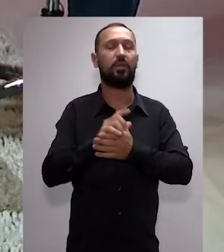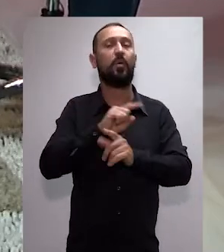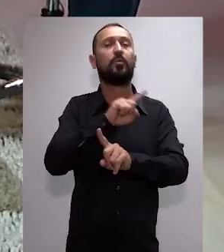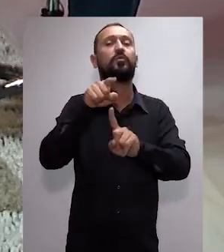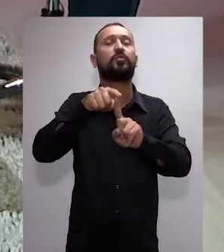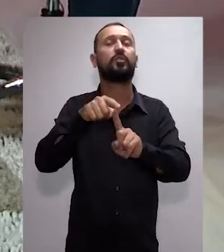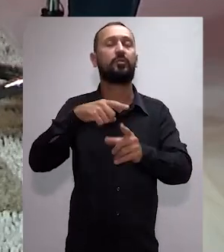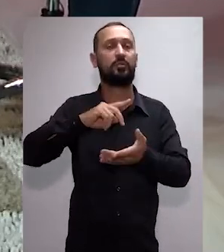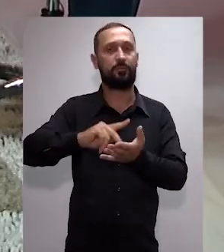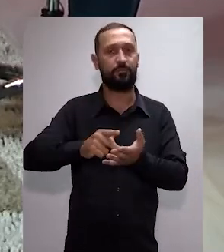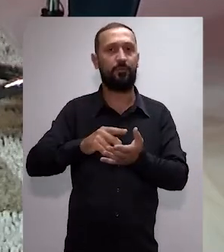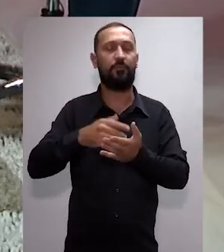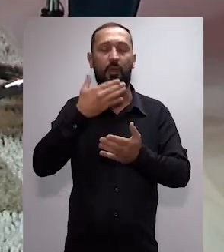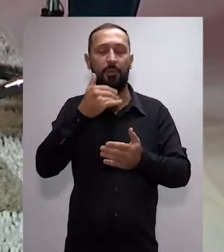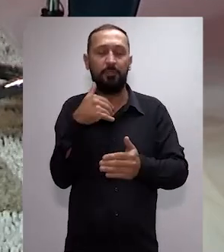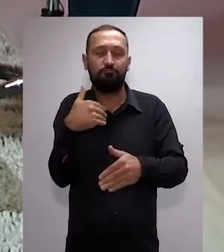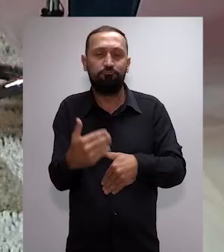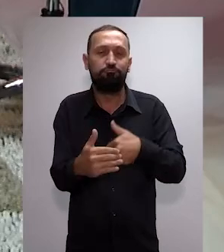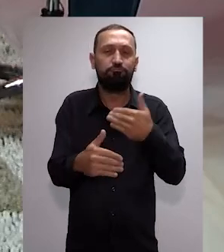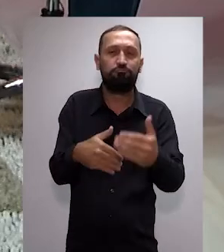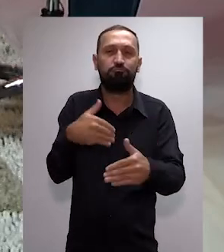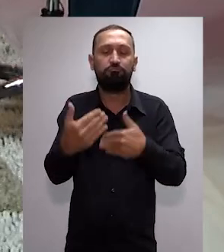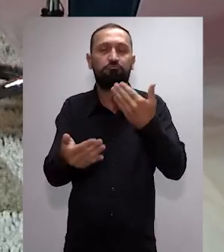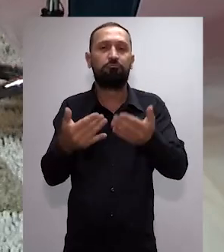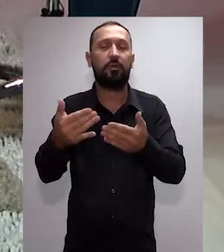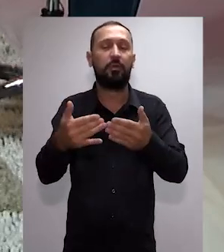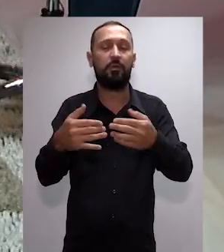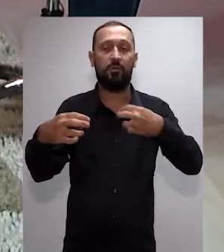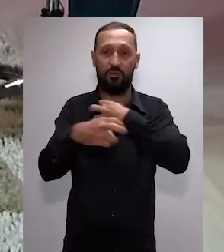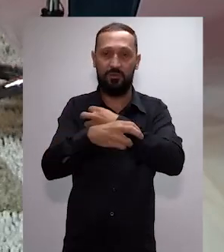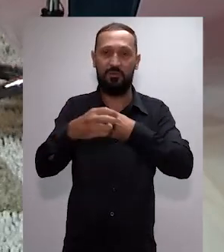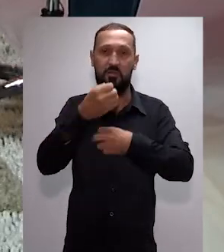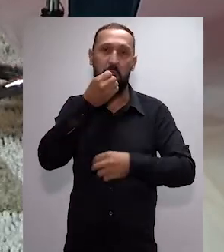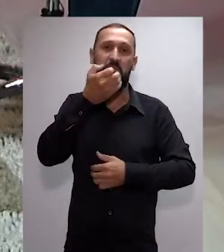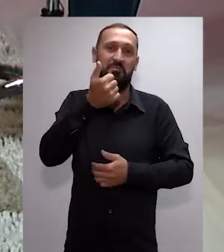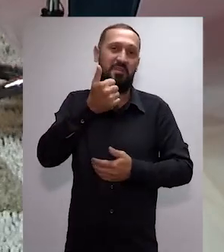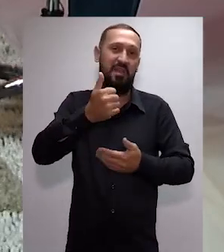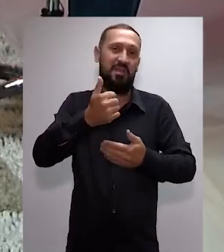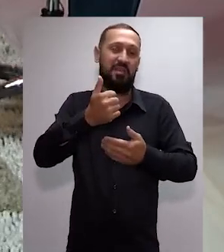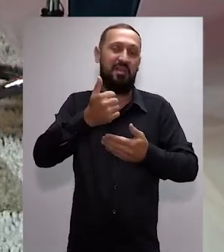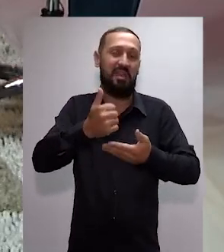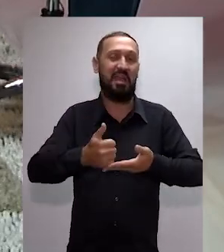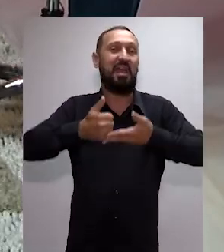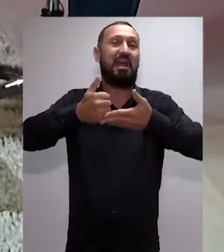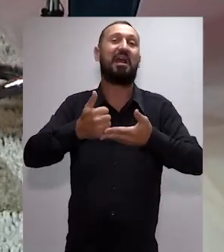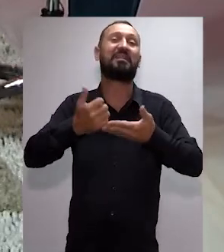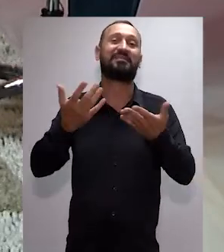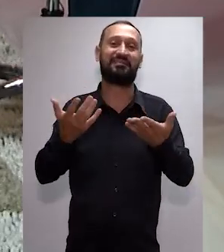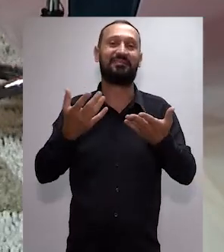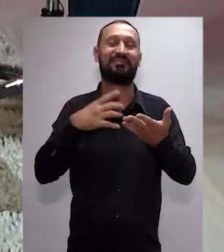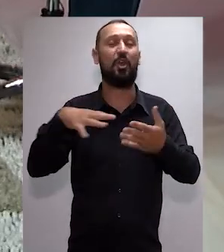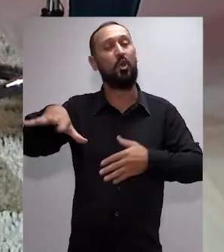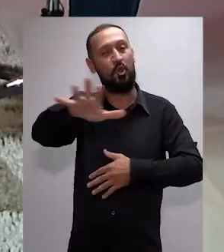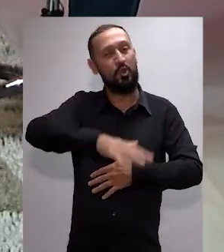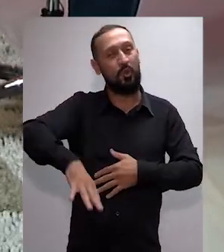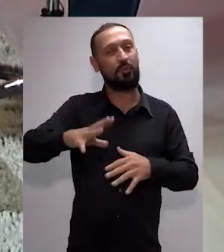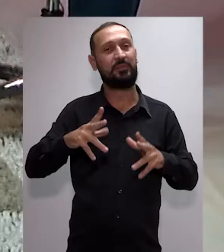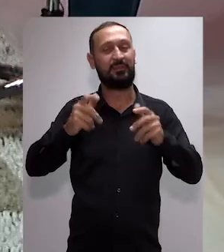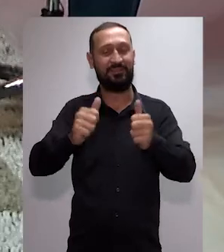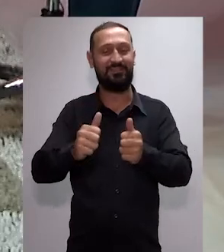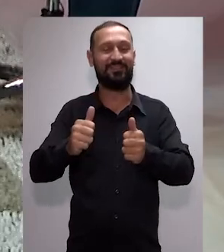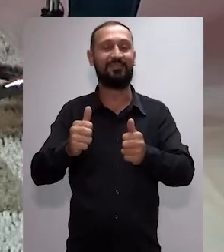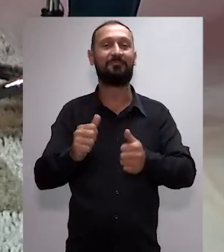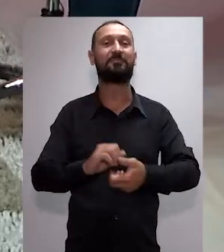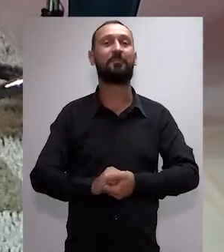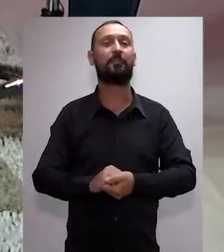nosso sindicato, Areta. Vai aprimorando tudo e com isso o trânsito ganha, Exatamente, o trânsito ganha, todo mundo sai ganhando aí. Todo